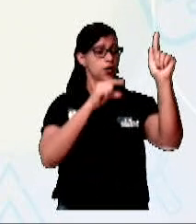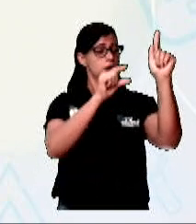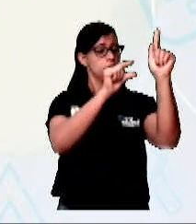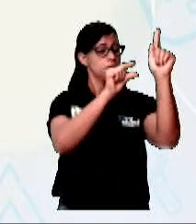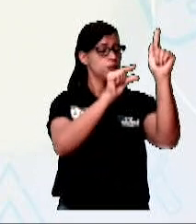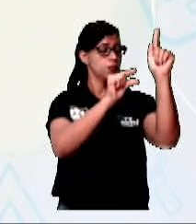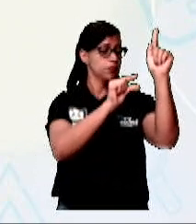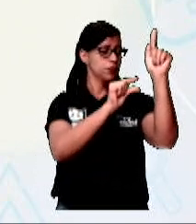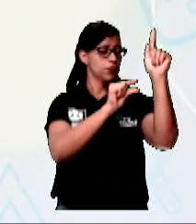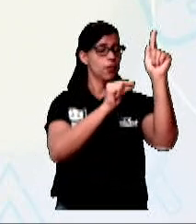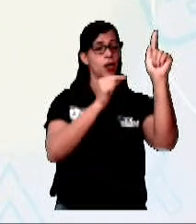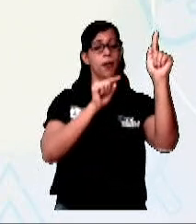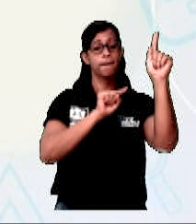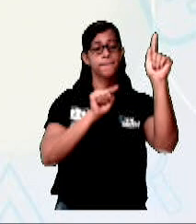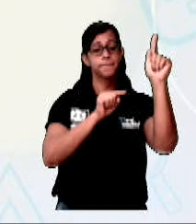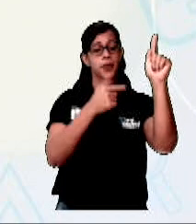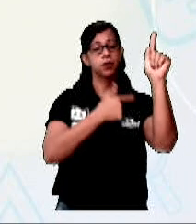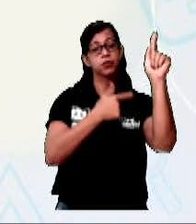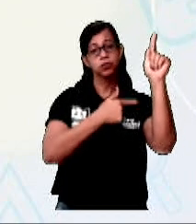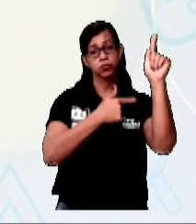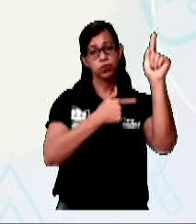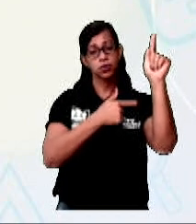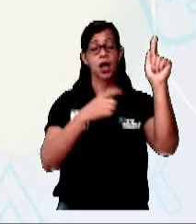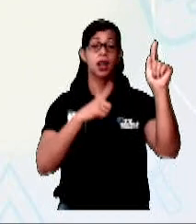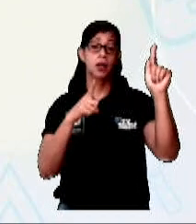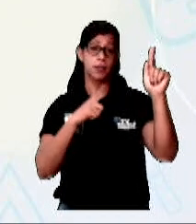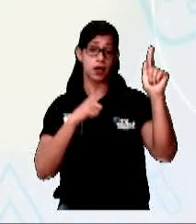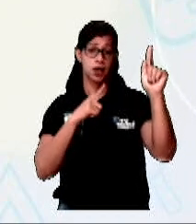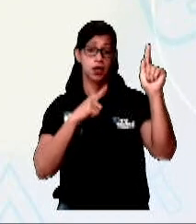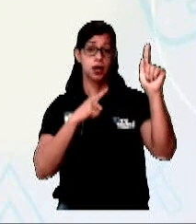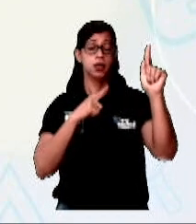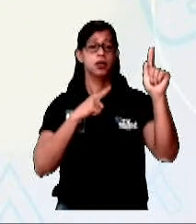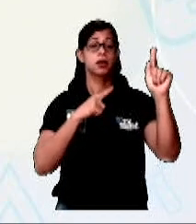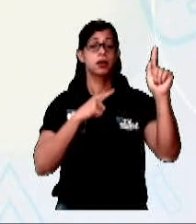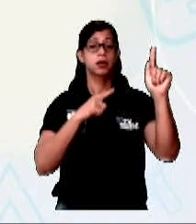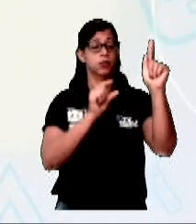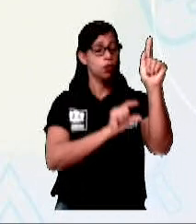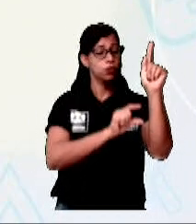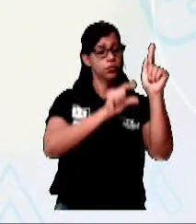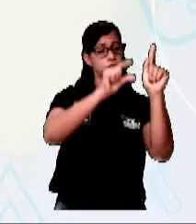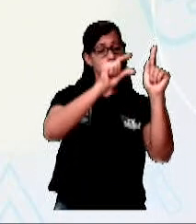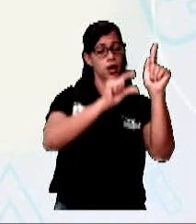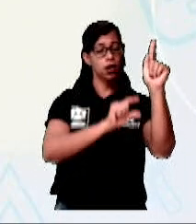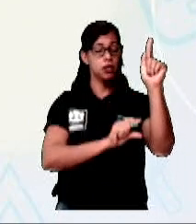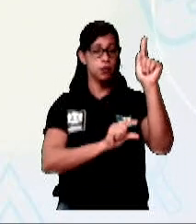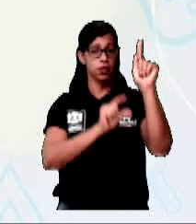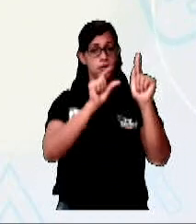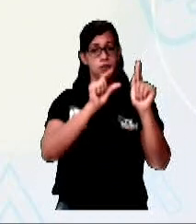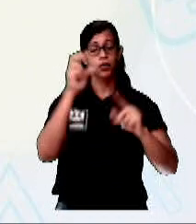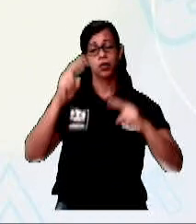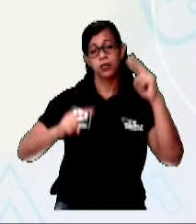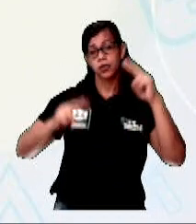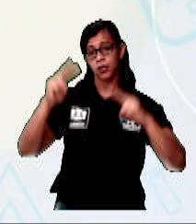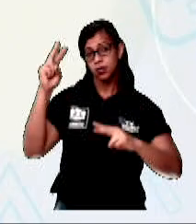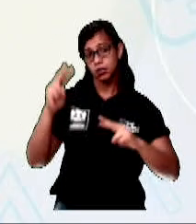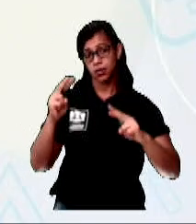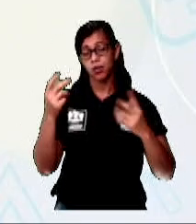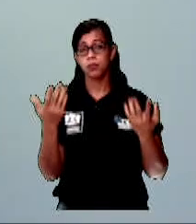inicial, e depois tem a operação feita com cada uma dessas temperaturas. Em um momento subiu 5,